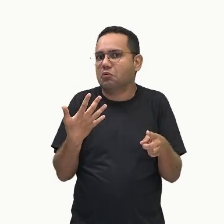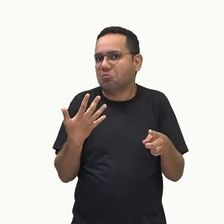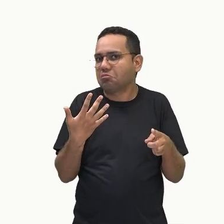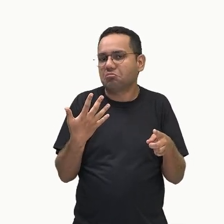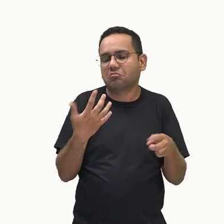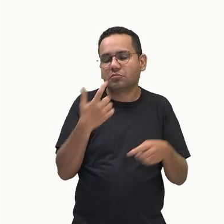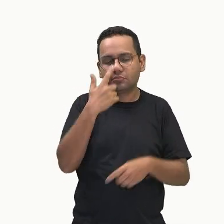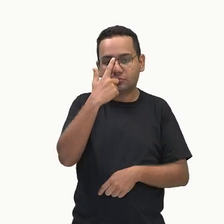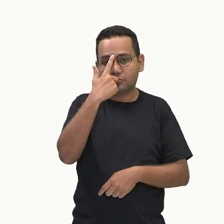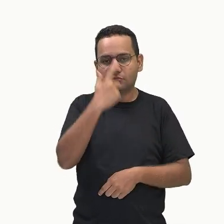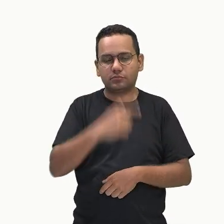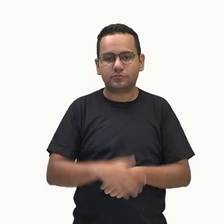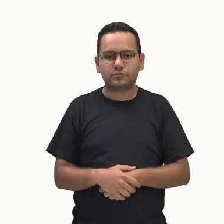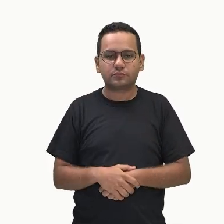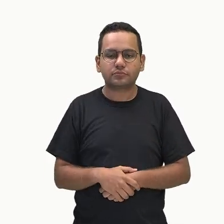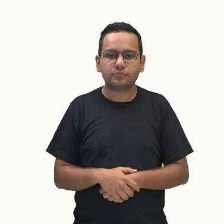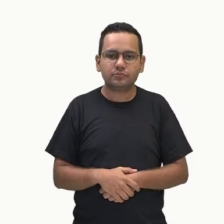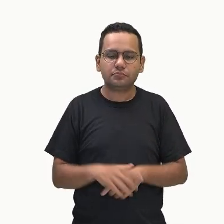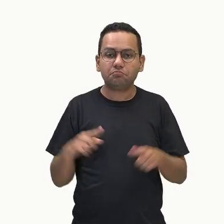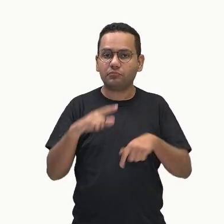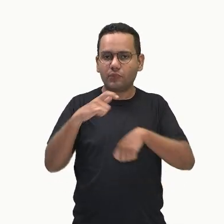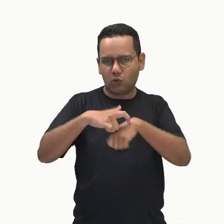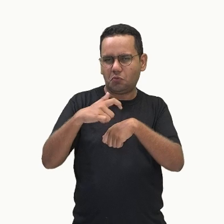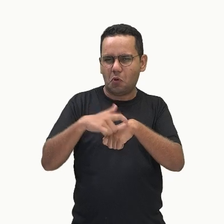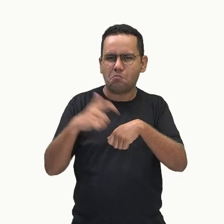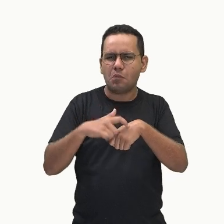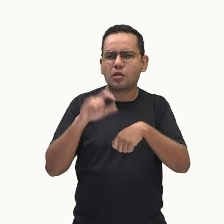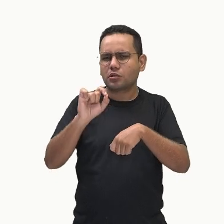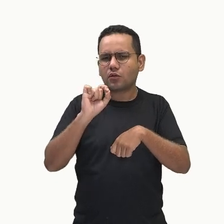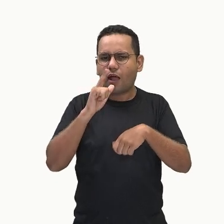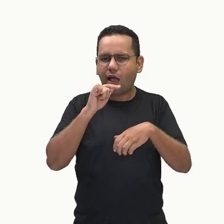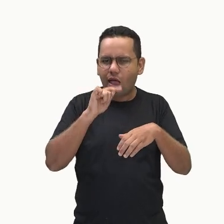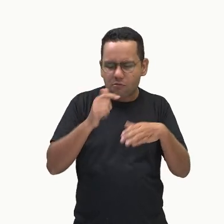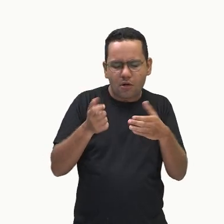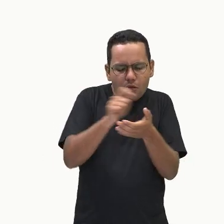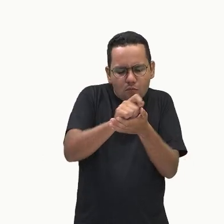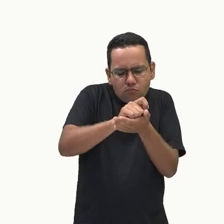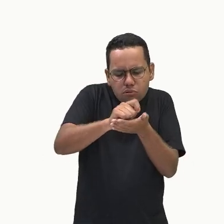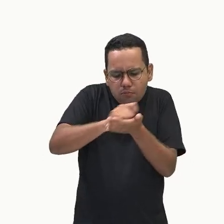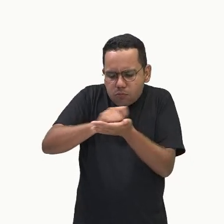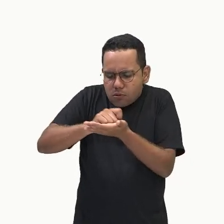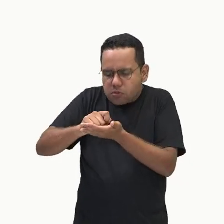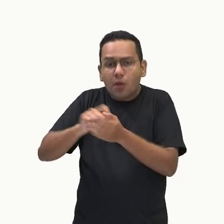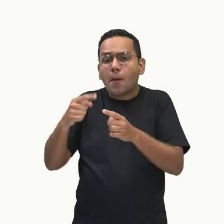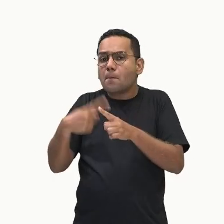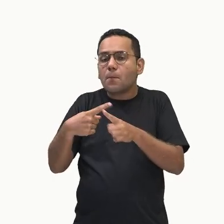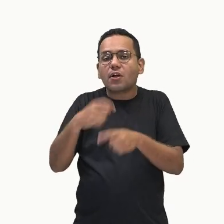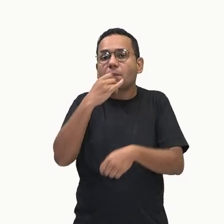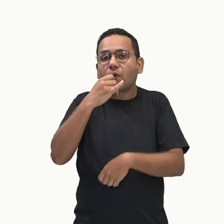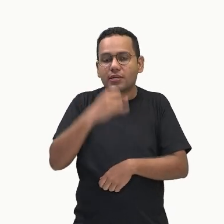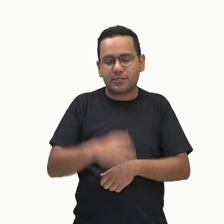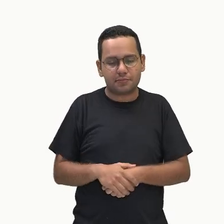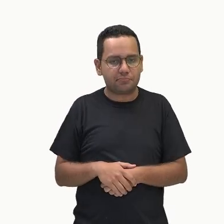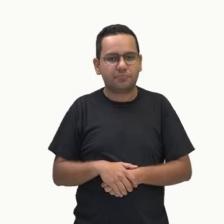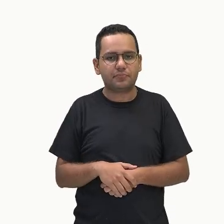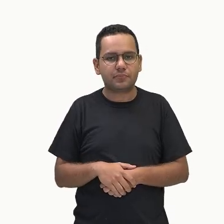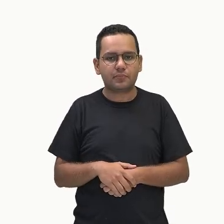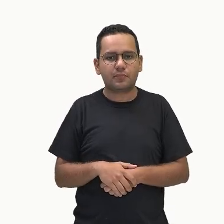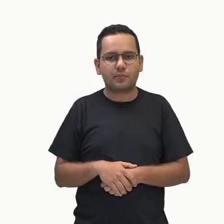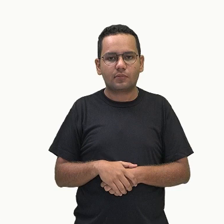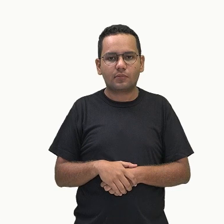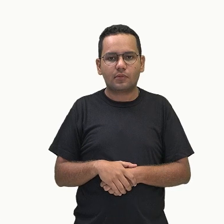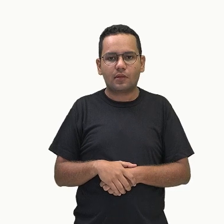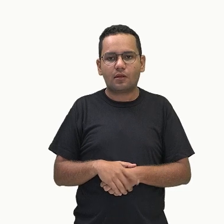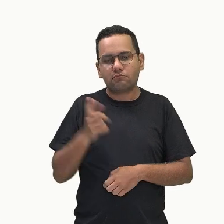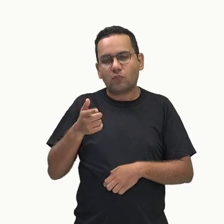louça ou não. Mas quando a gente está lavando louça, a gente vê ali que a gordura ela tem dificuldade de se misturar com a água, né? Ela não